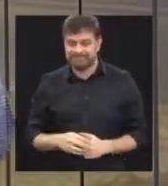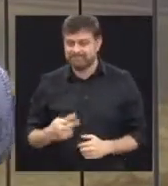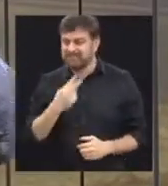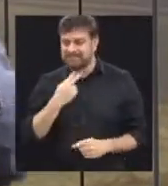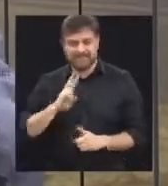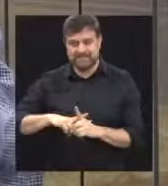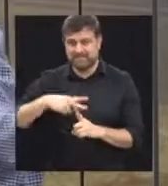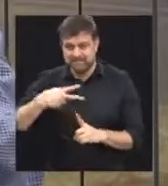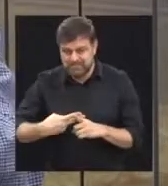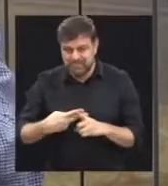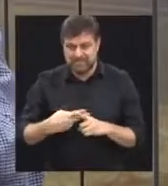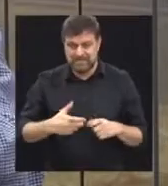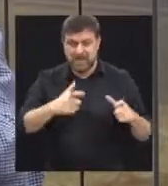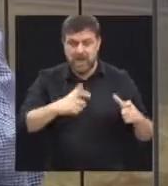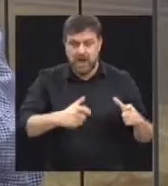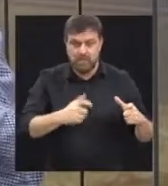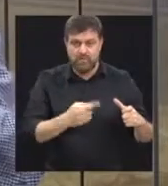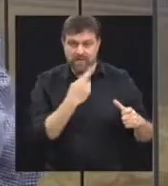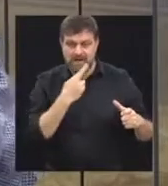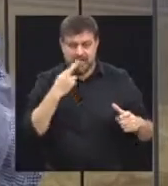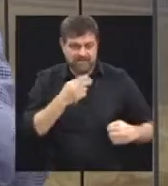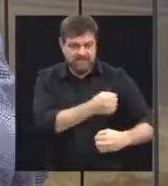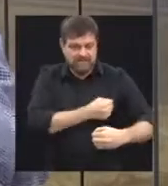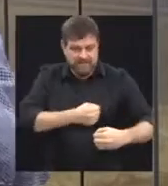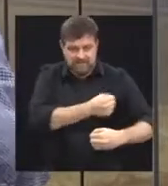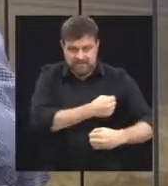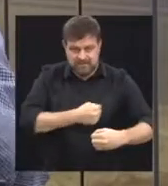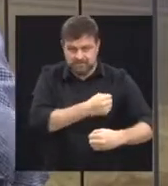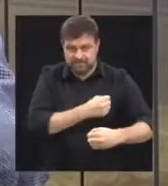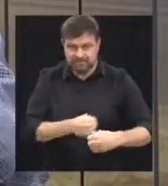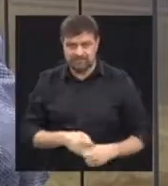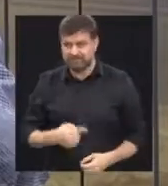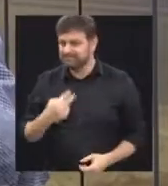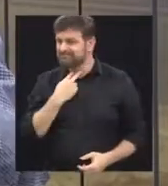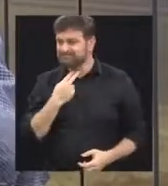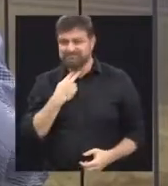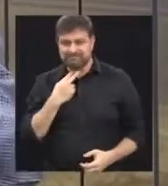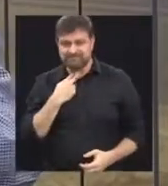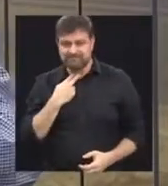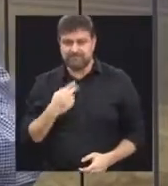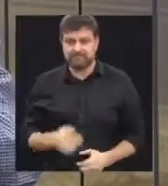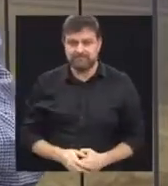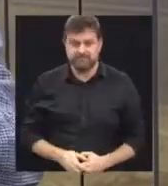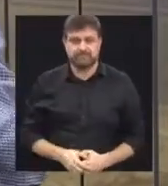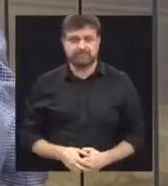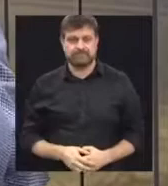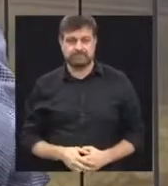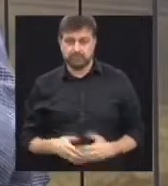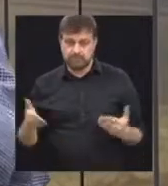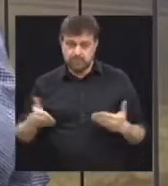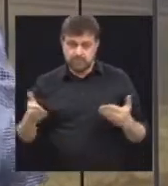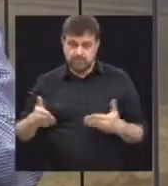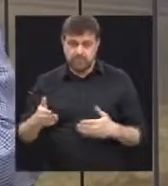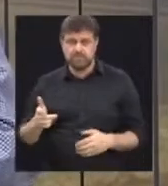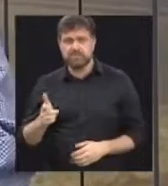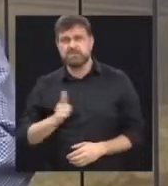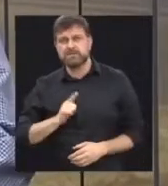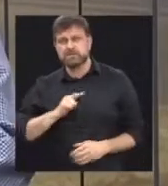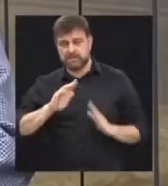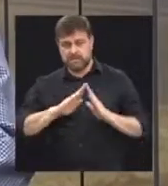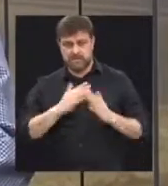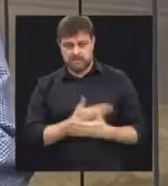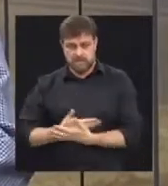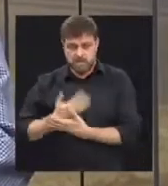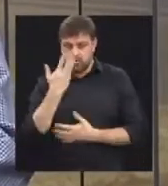duplicar o refeitório para nós é inviável. Então, refeitório é um grande limitador de cozinha. Hoje nós estamos na nossa